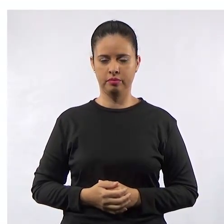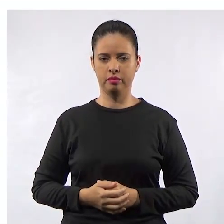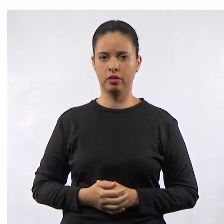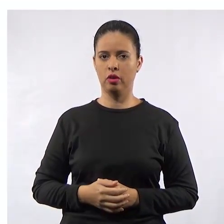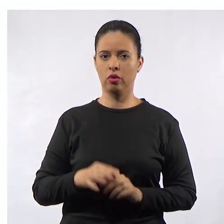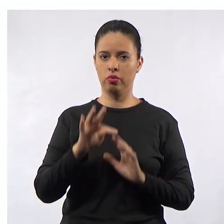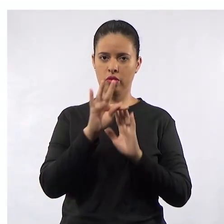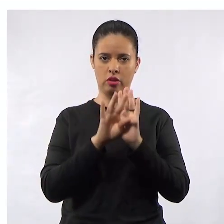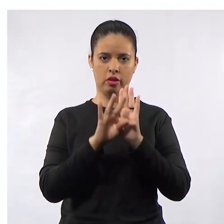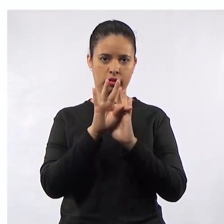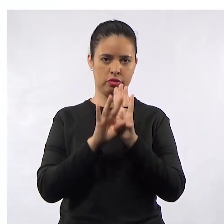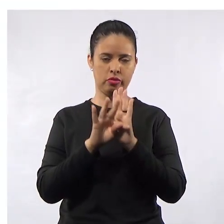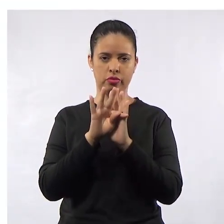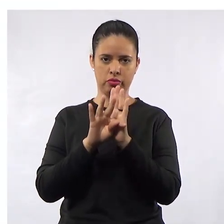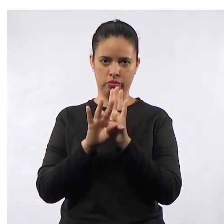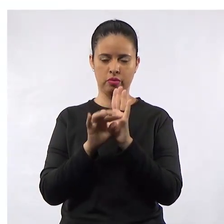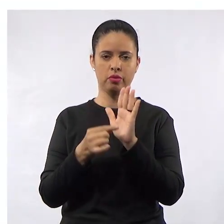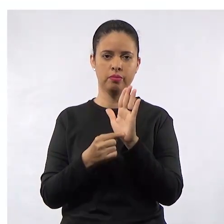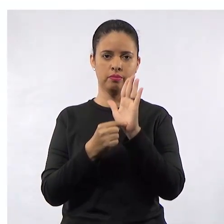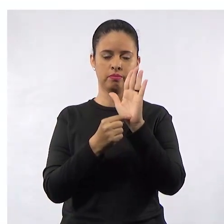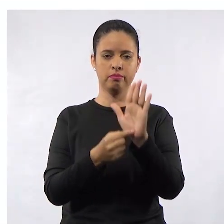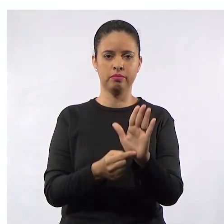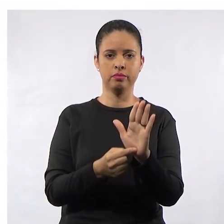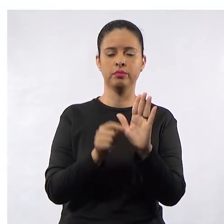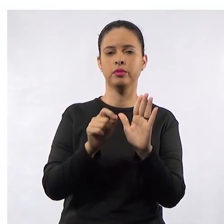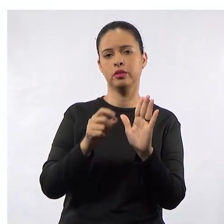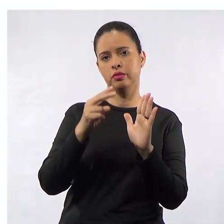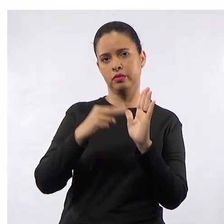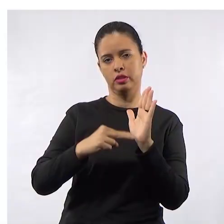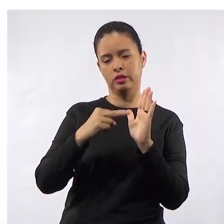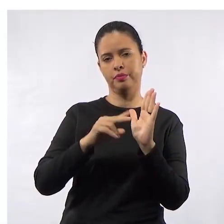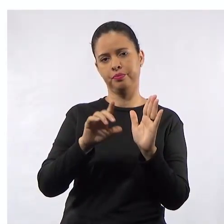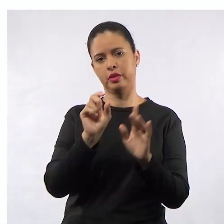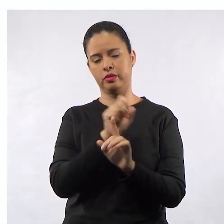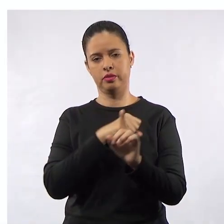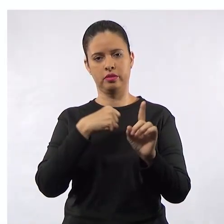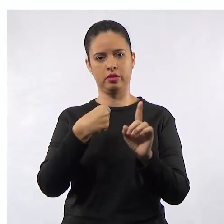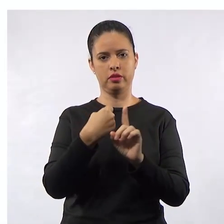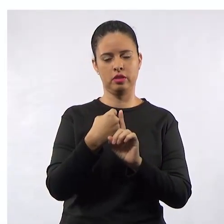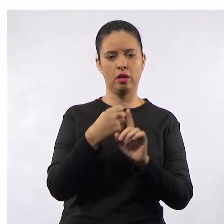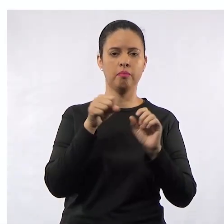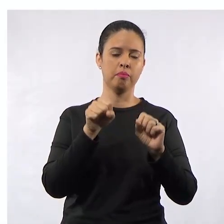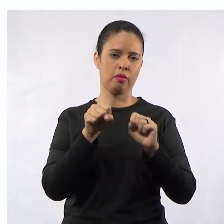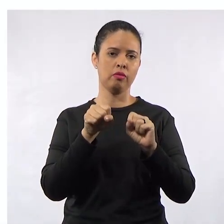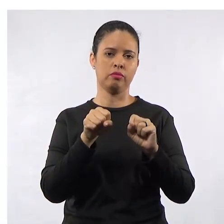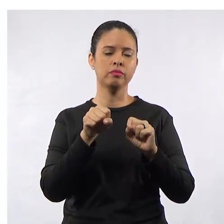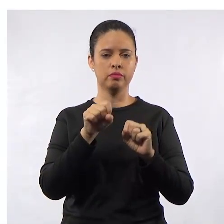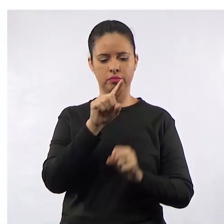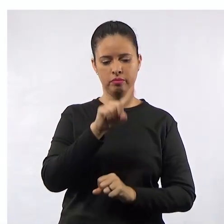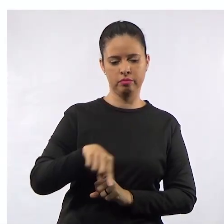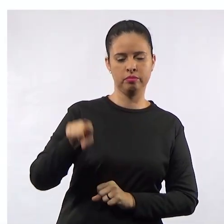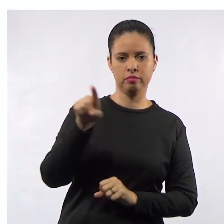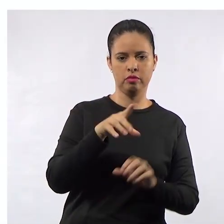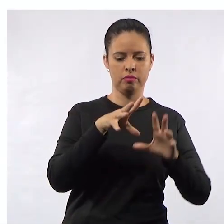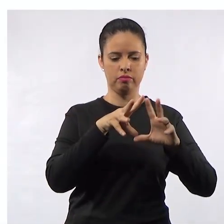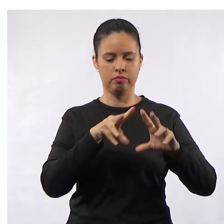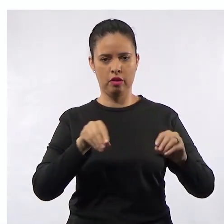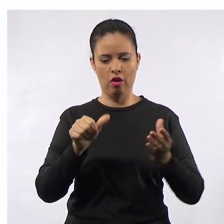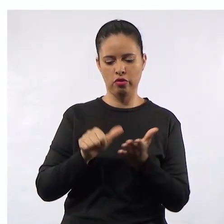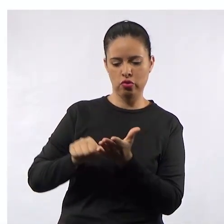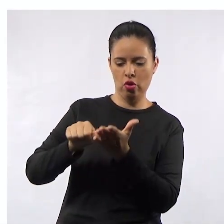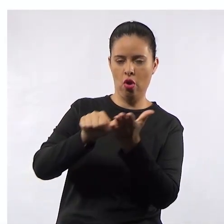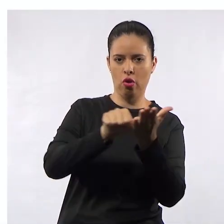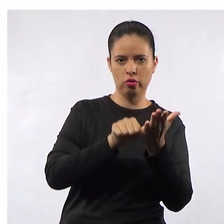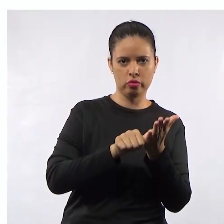texto que foi separado aqui para nossa aula olha só a sociedade ela pode ser desfeita dissolvendo-se os vínculos entre